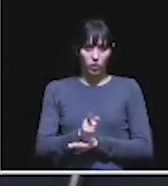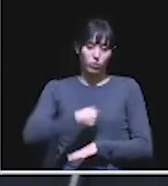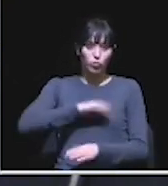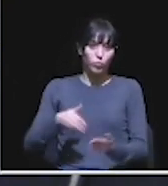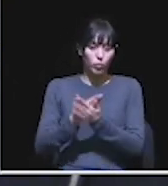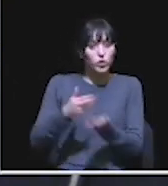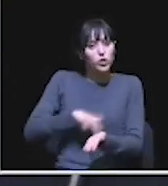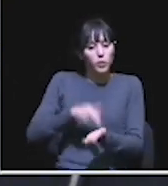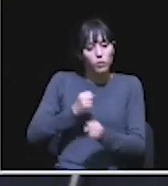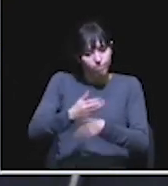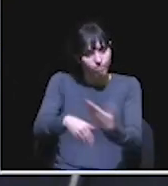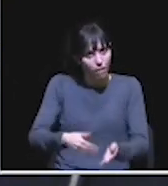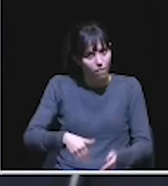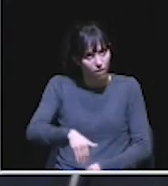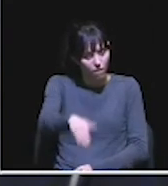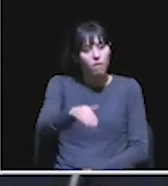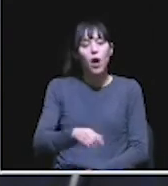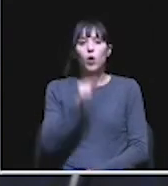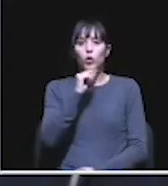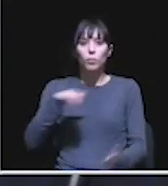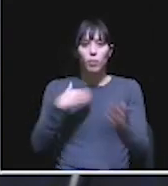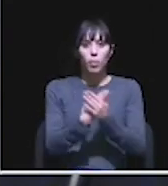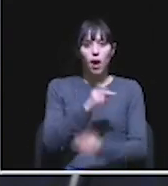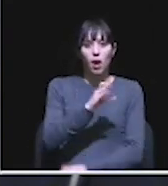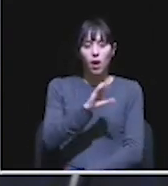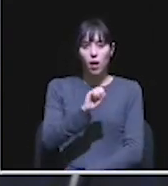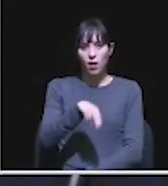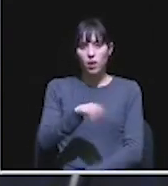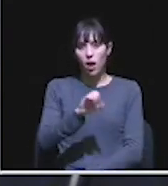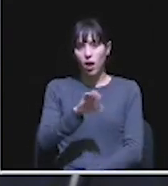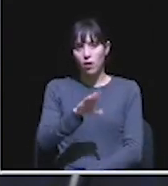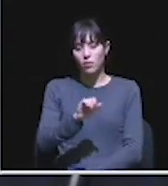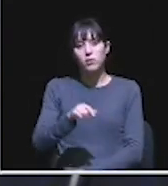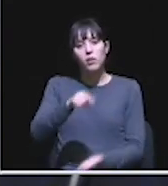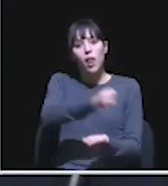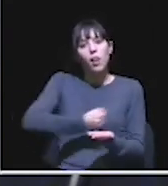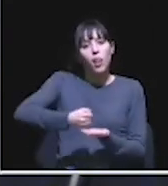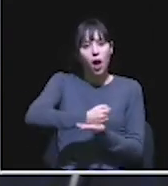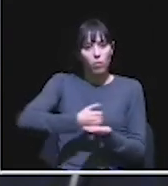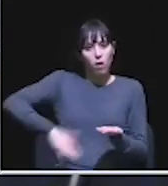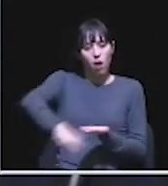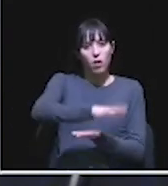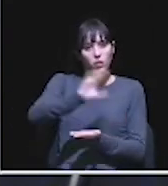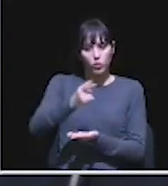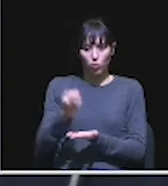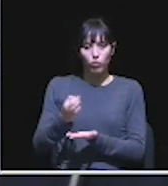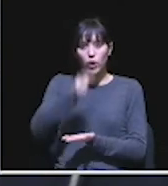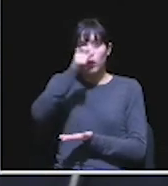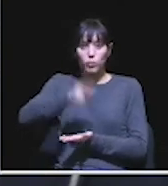propusemos, e aguardamos a concretização, de dar o nome de Hannah Arendt a um largo de Lisboa, assinalando a sua passagem por Lisboa